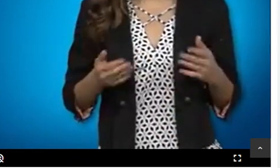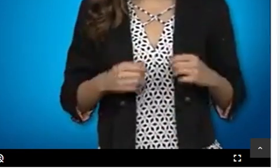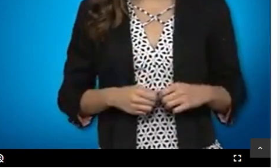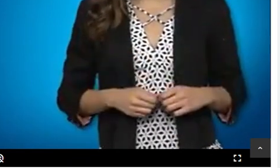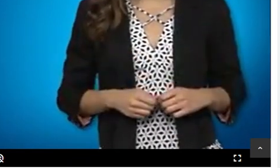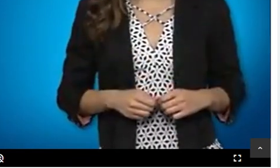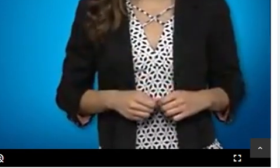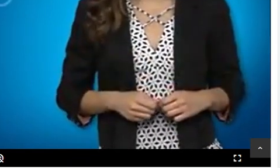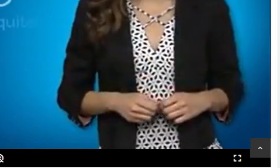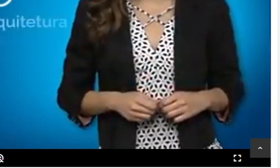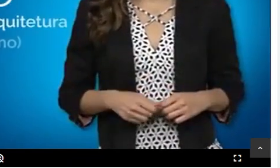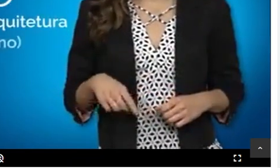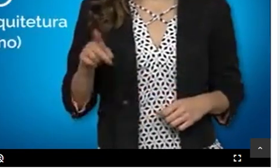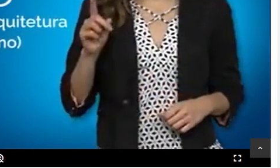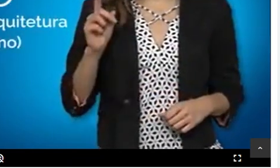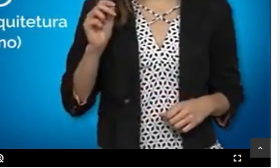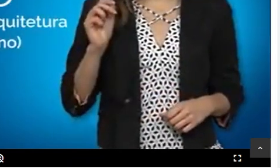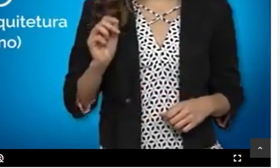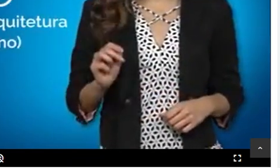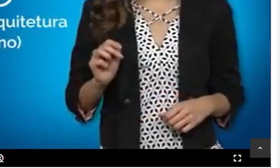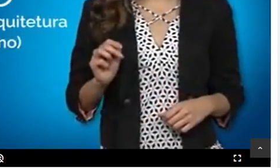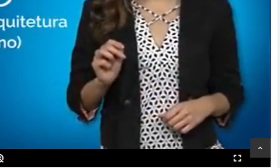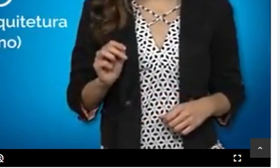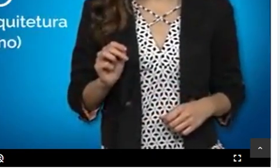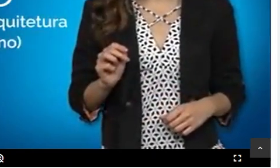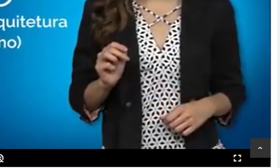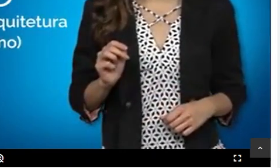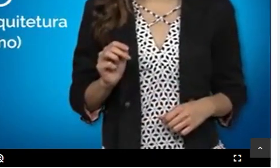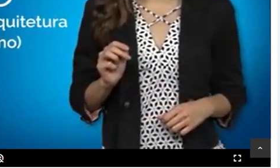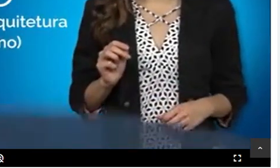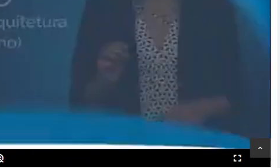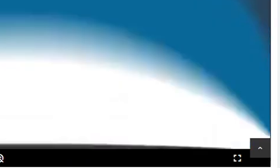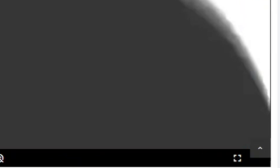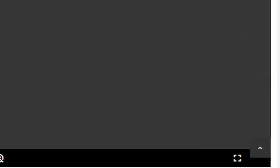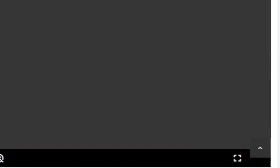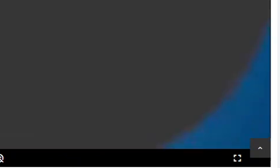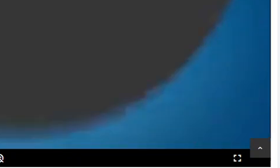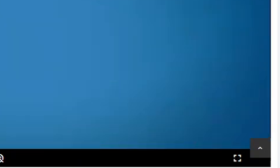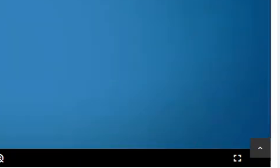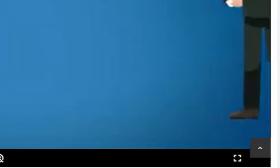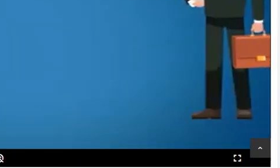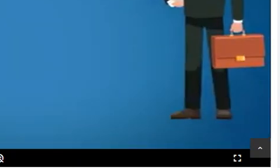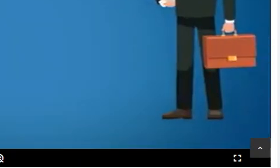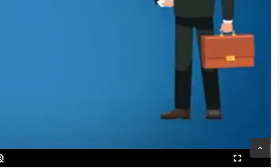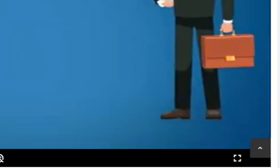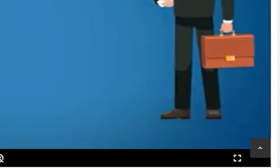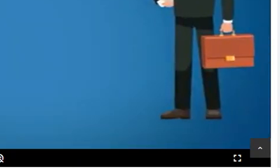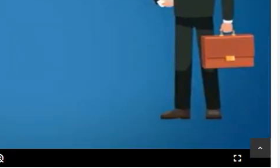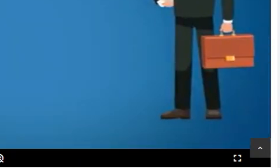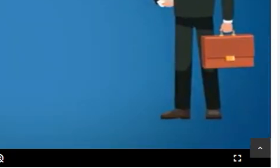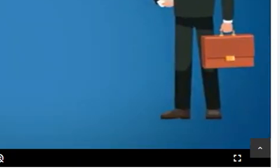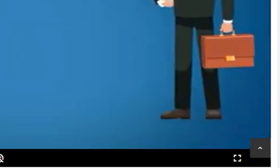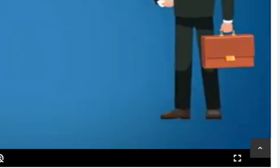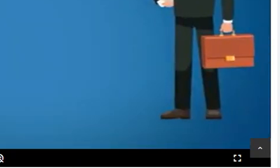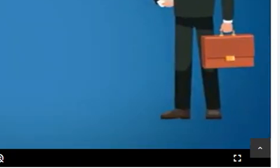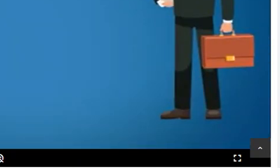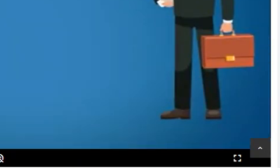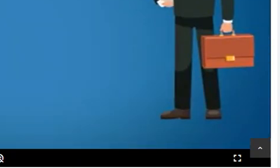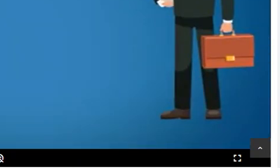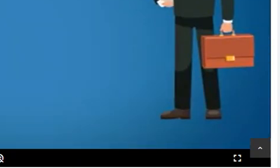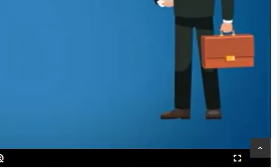um conselho próprio, o CAU, Conselho de Arquitetura e Urbanismo. Quanto aos registros que cada